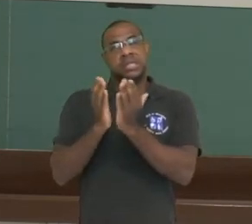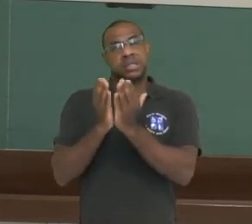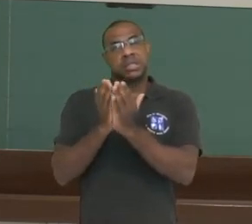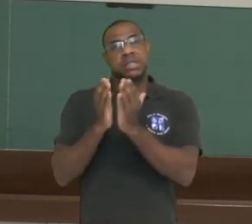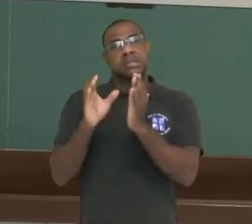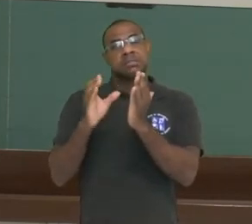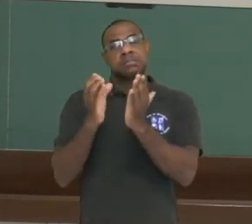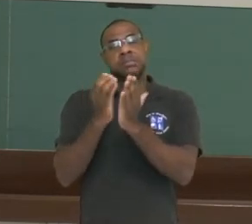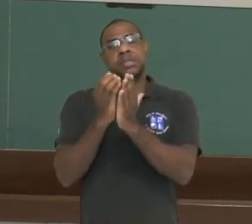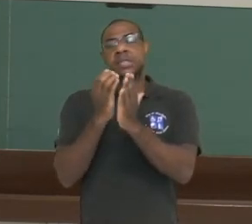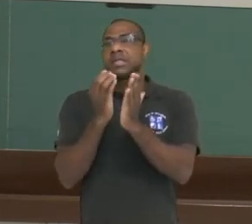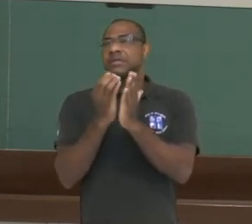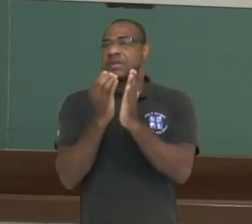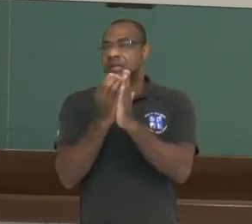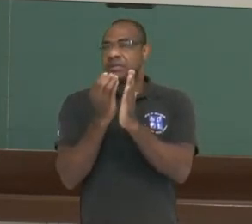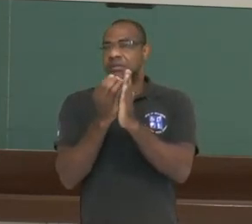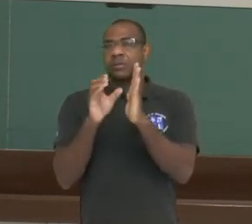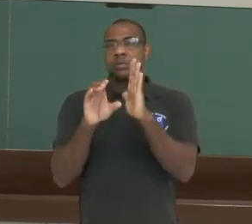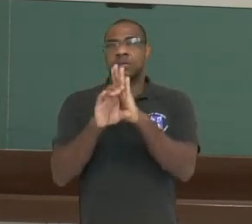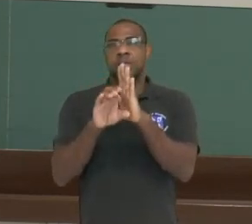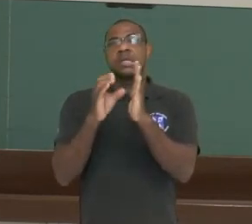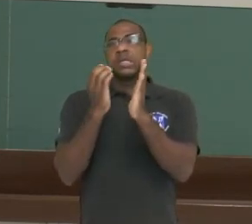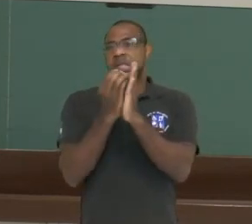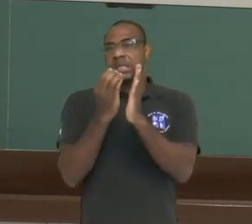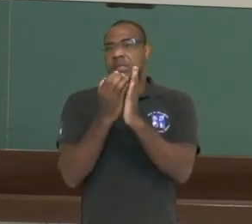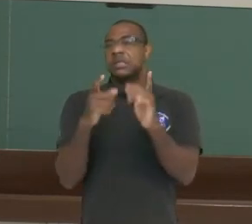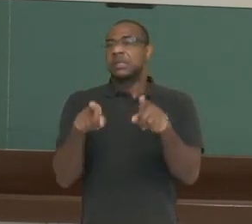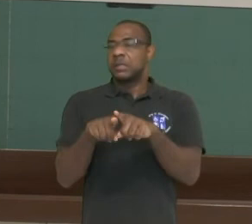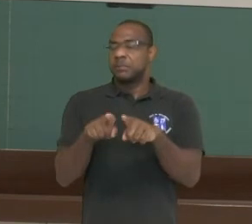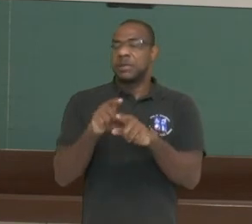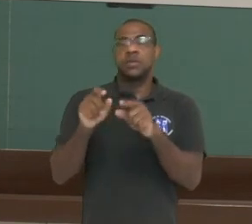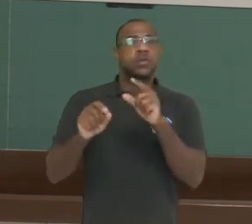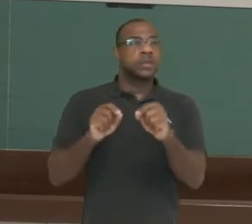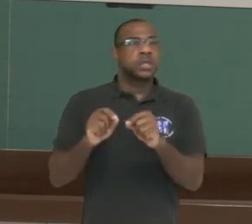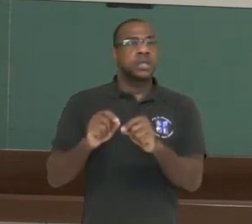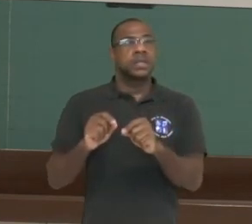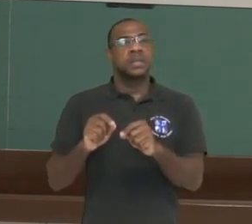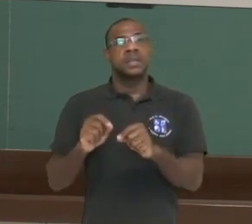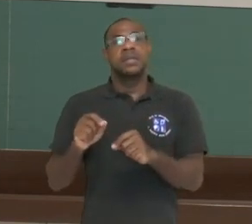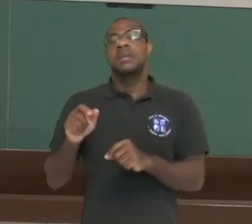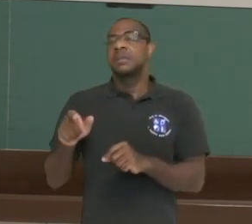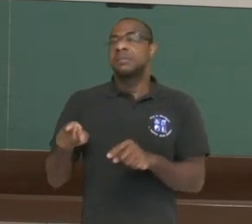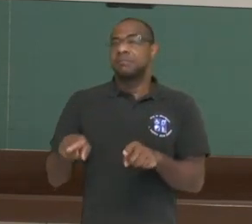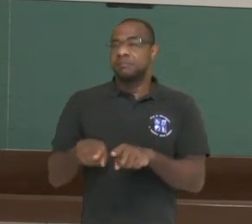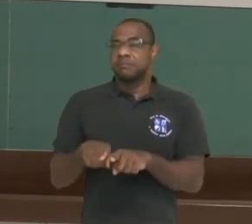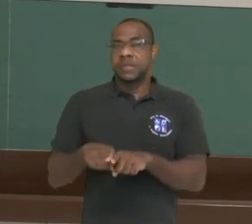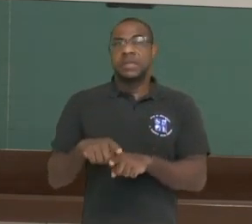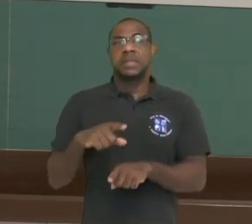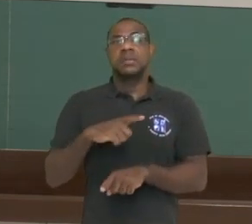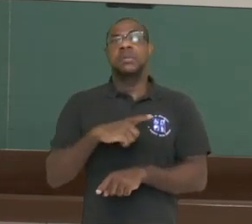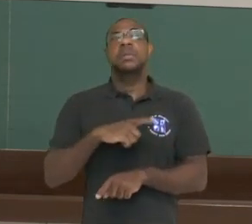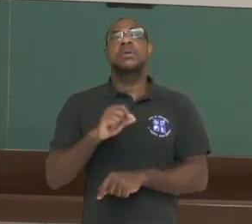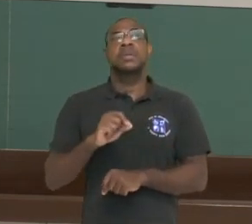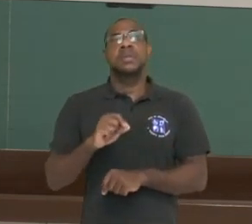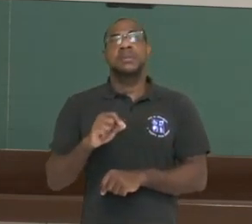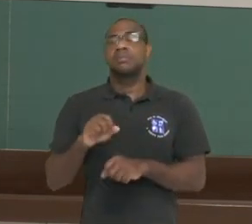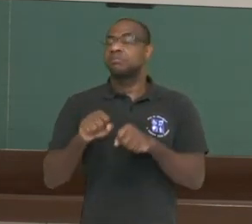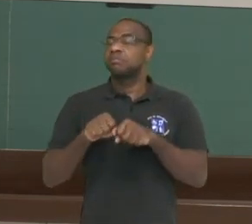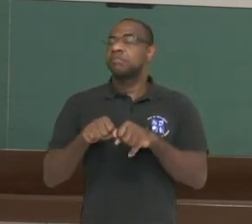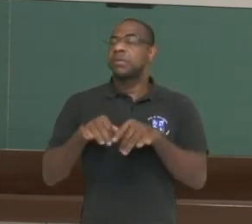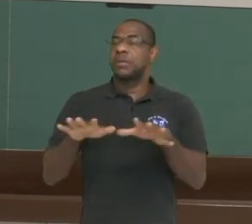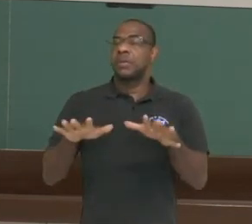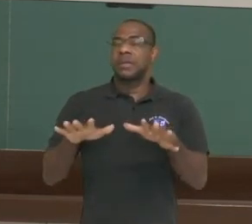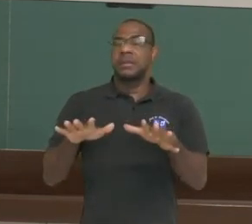assim? Jesus Cristo, professor? Mataram a figura, né? O personagem histórico, mas suas ideias vão proliferar,